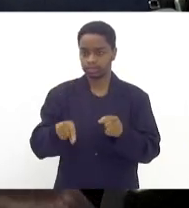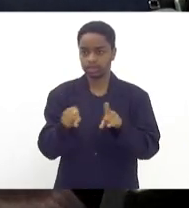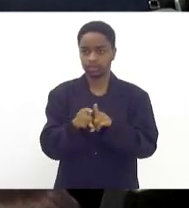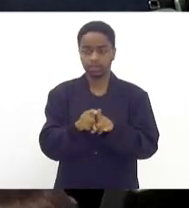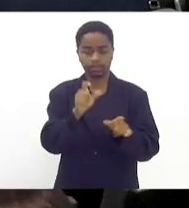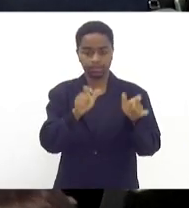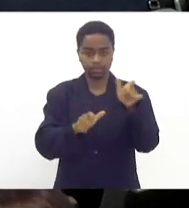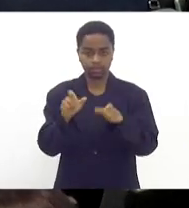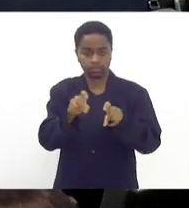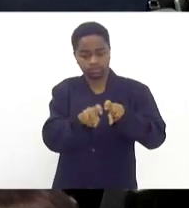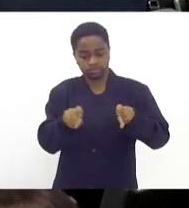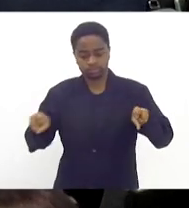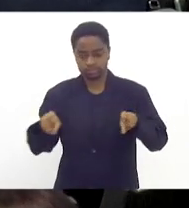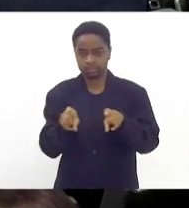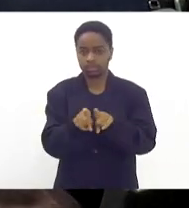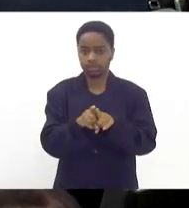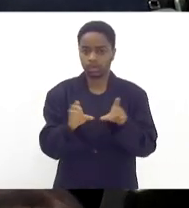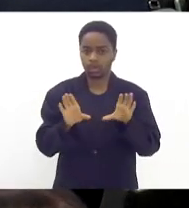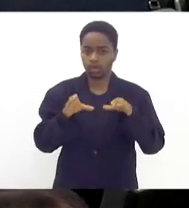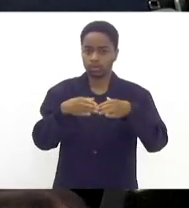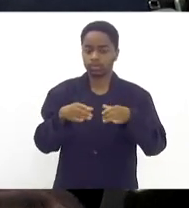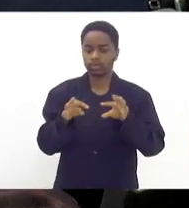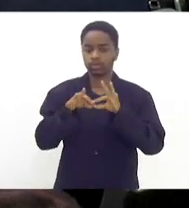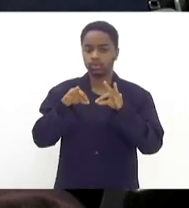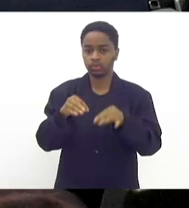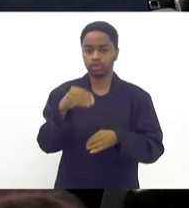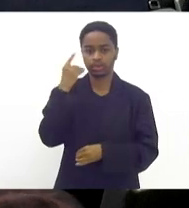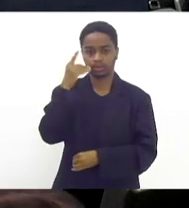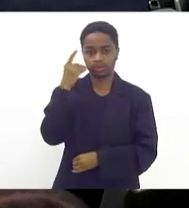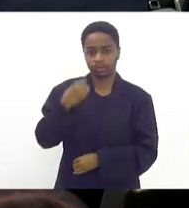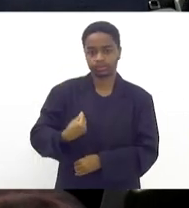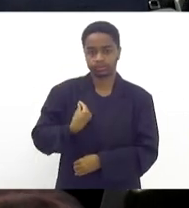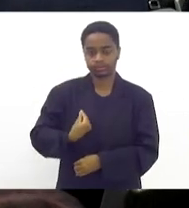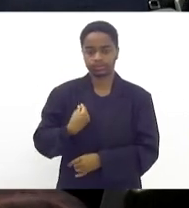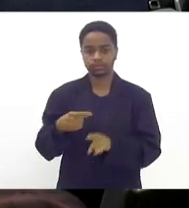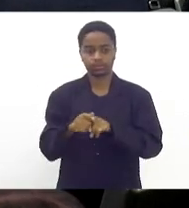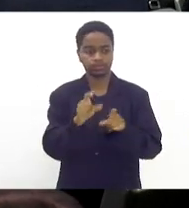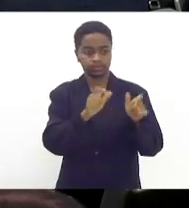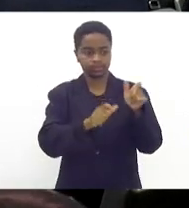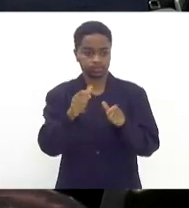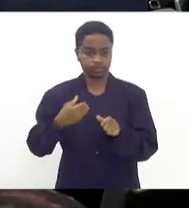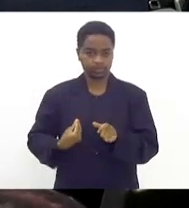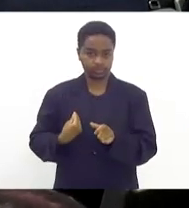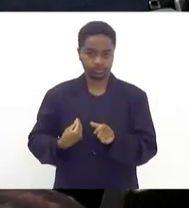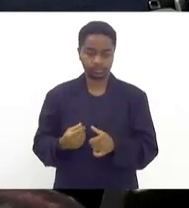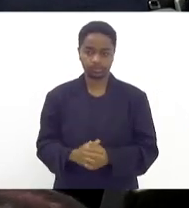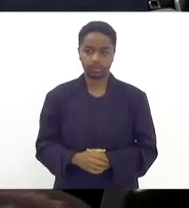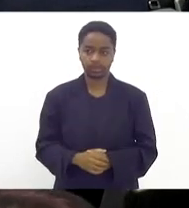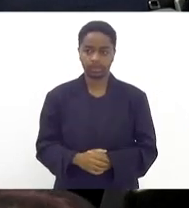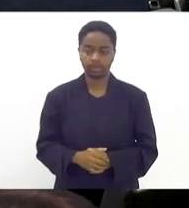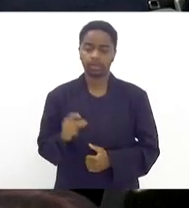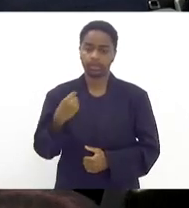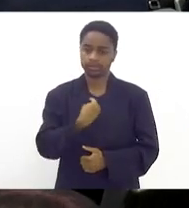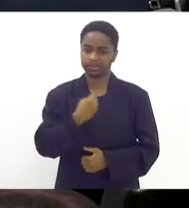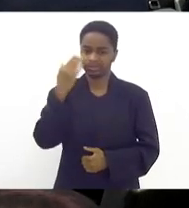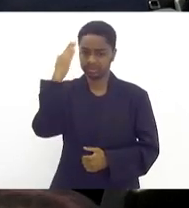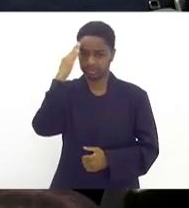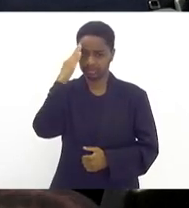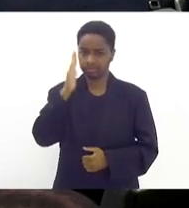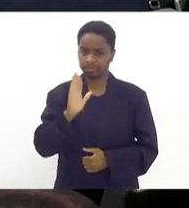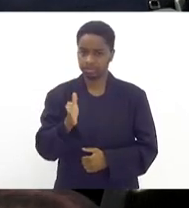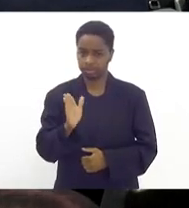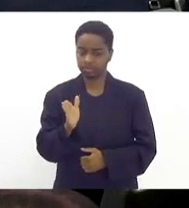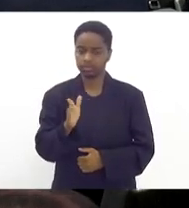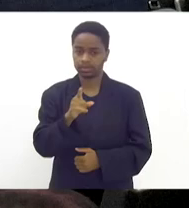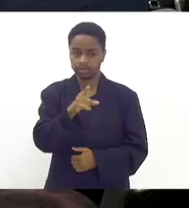AC a mesa toda a comissão a todos os deputados aquies e a todos os presentes Sim nós sabemos bem nobre Deputado tand o